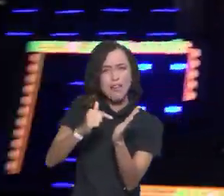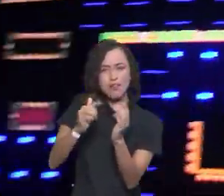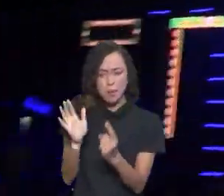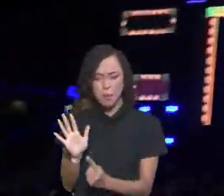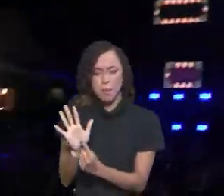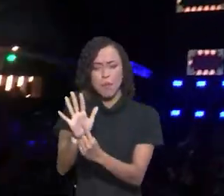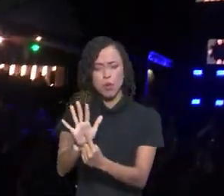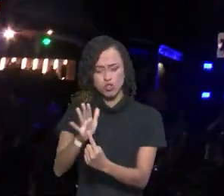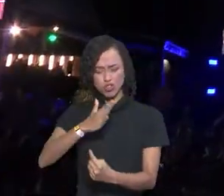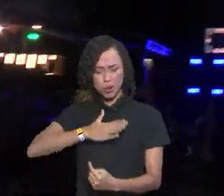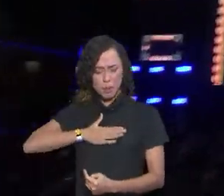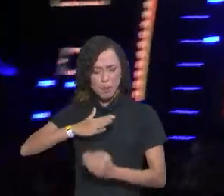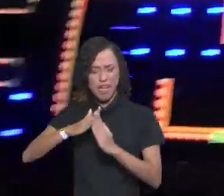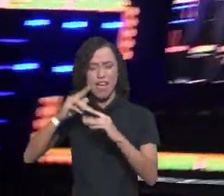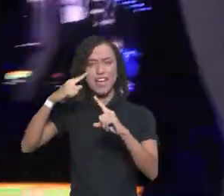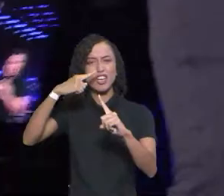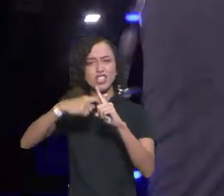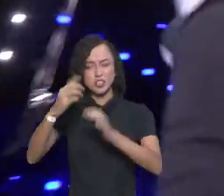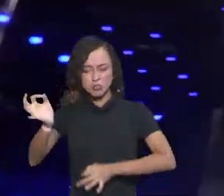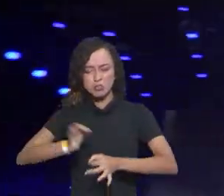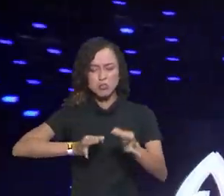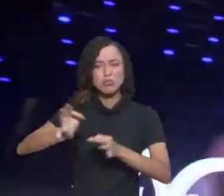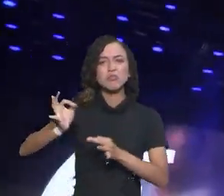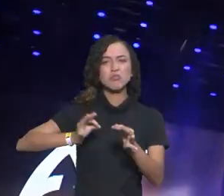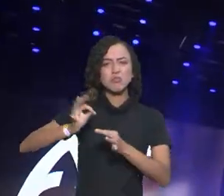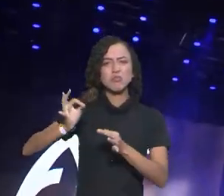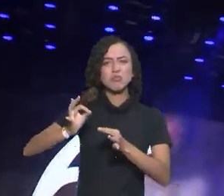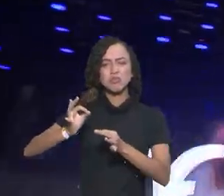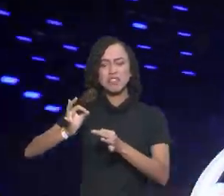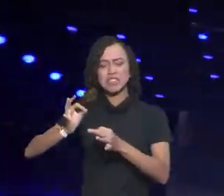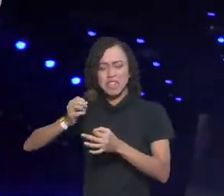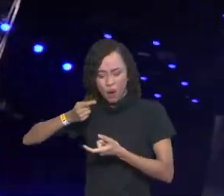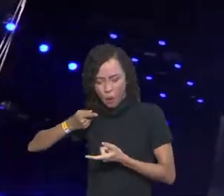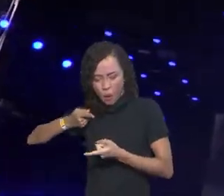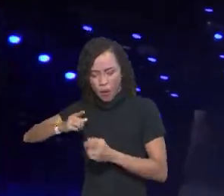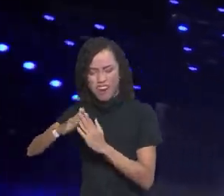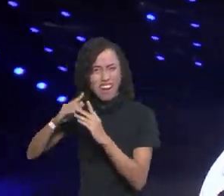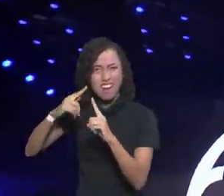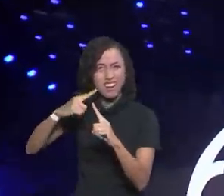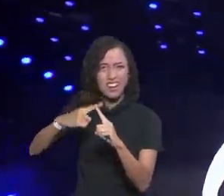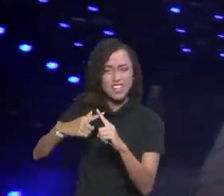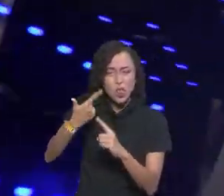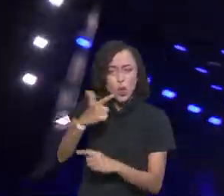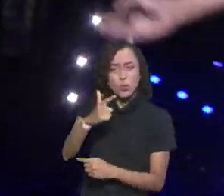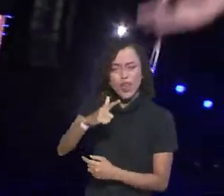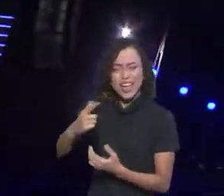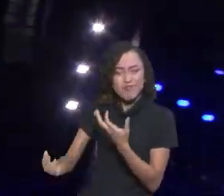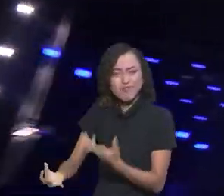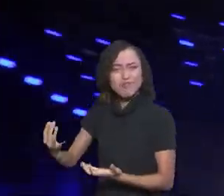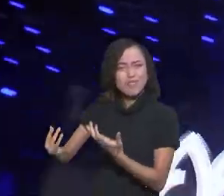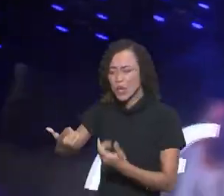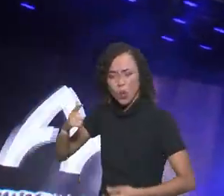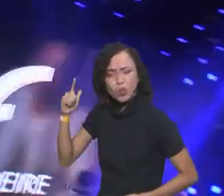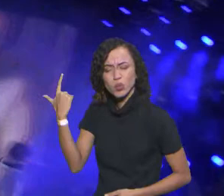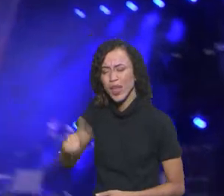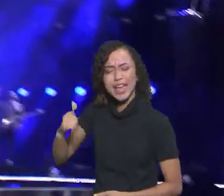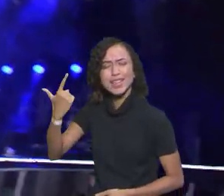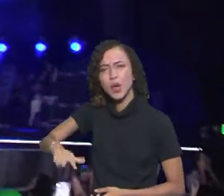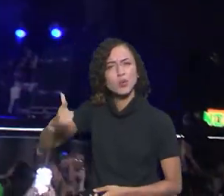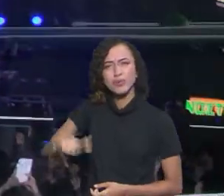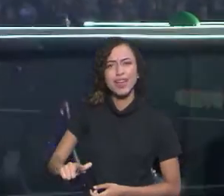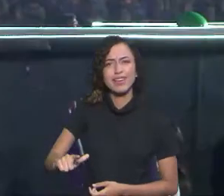edificarei a minha igreja e contra ela as portas do inferno não não